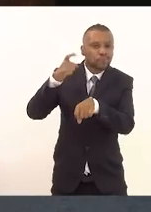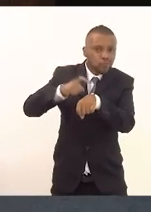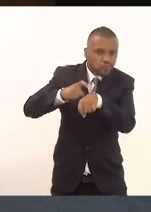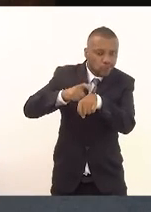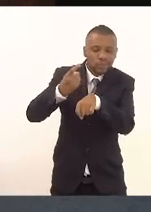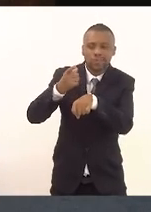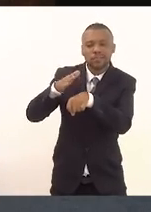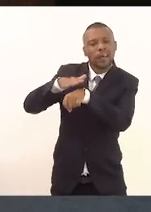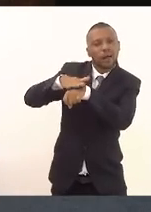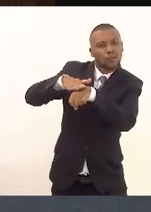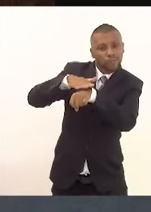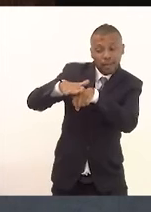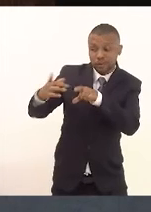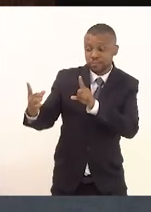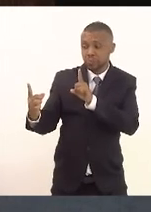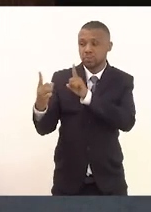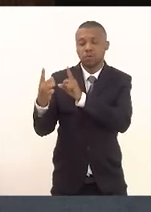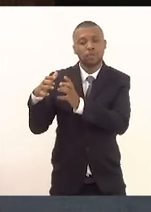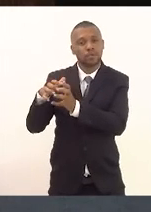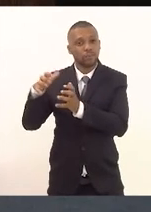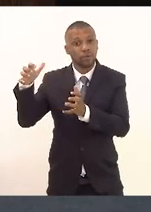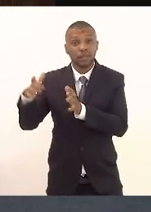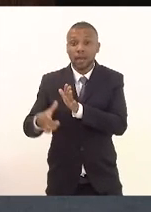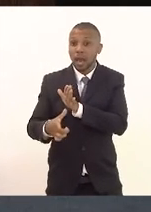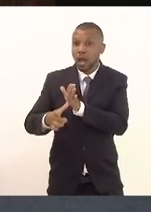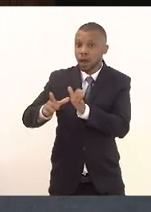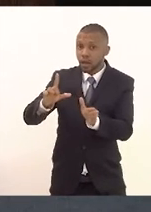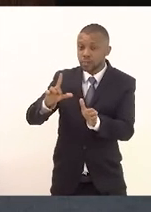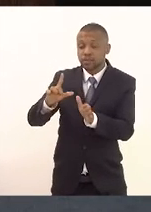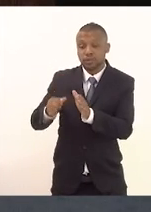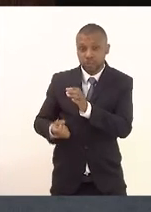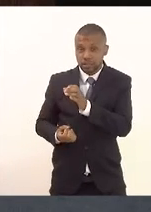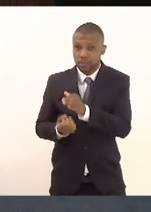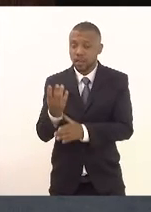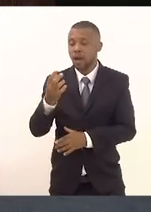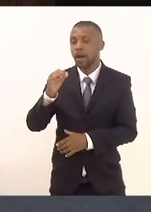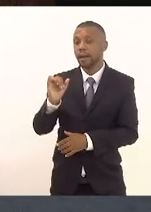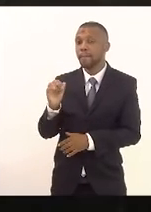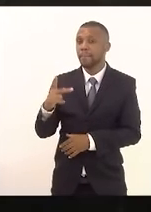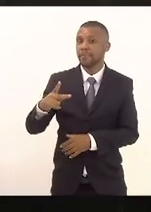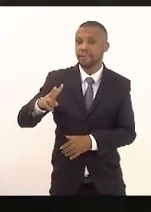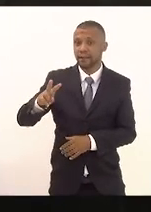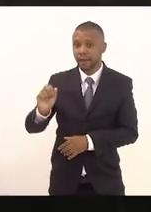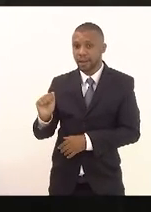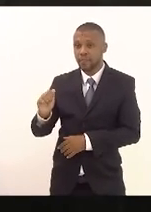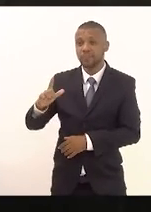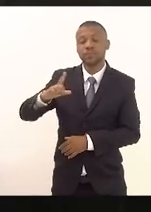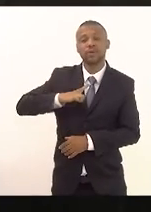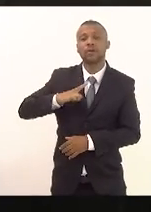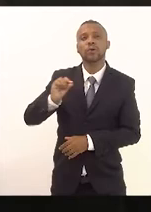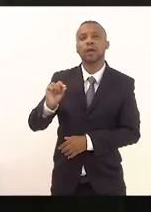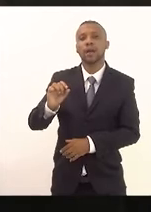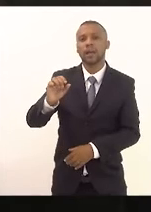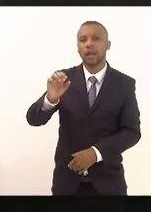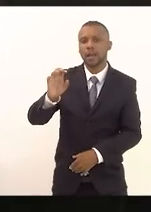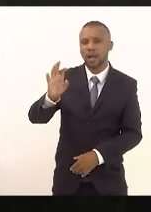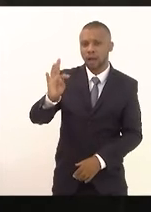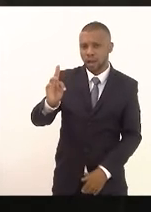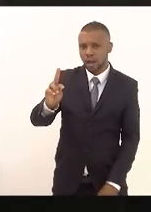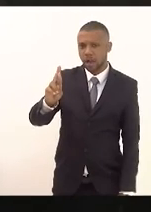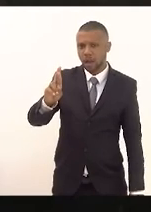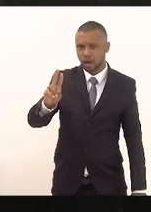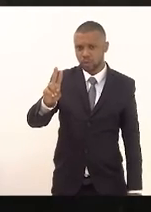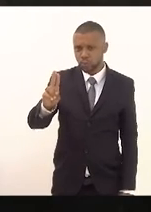mais velhos que antes de existir o IPVA existiu apro